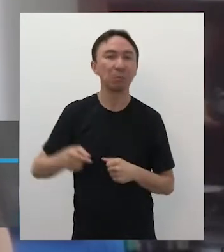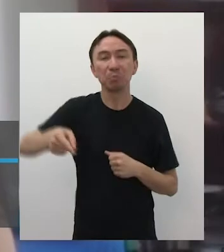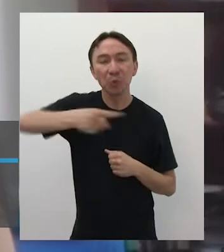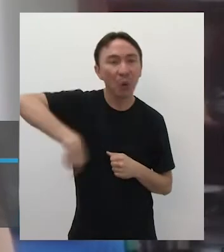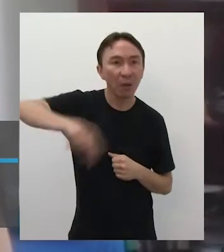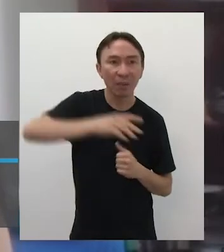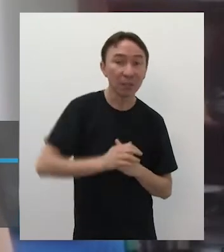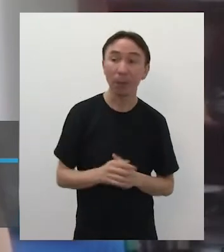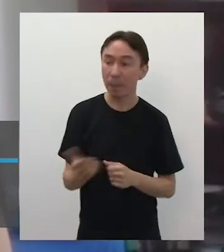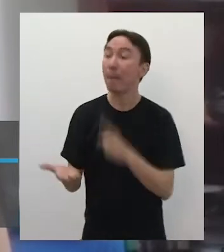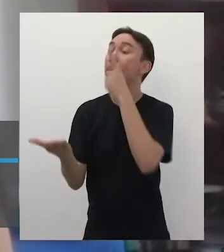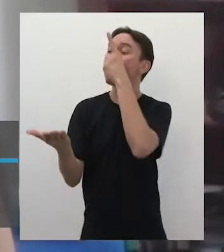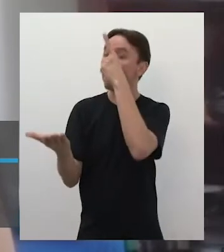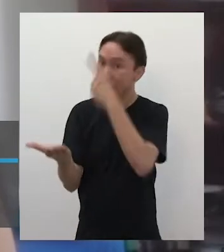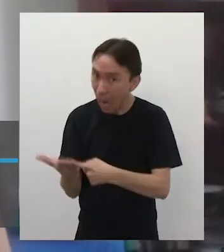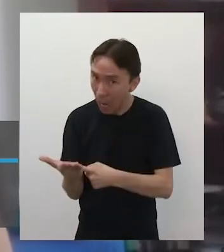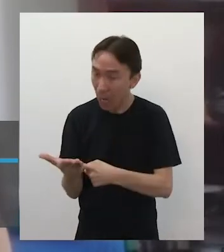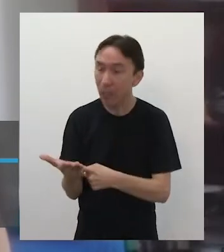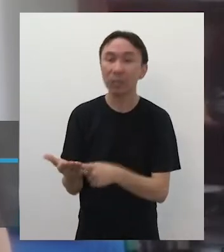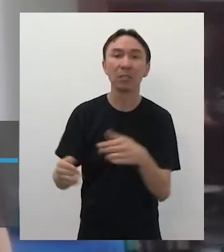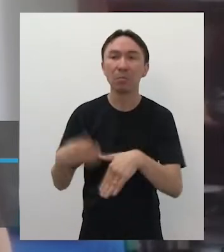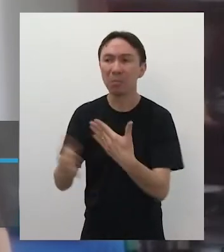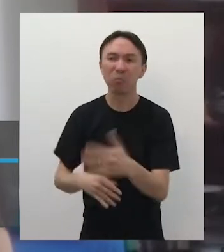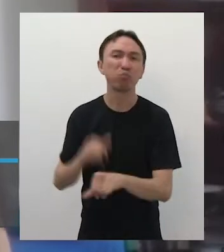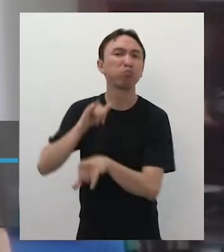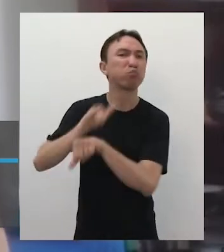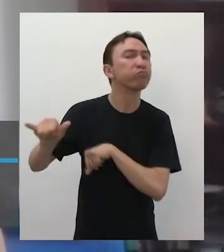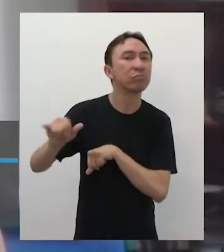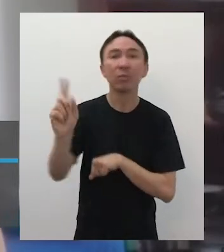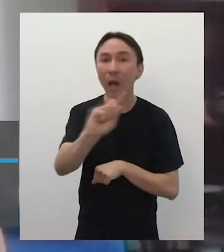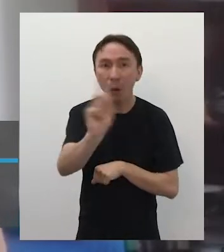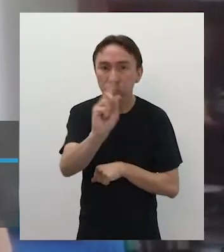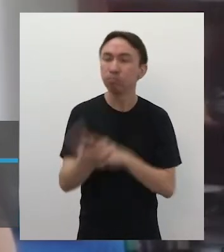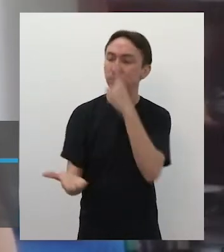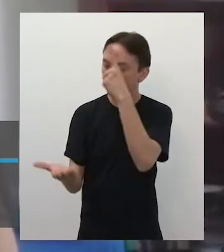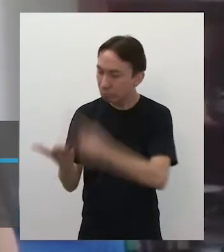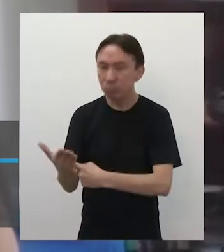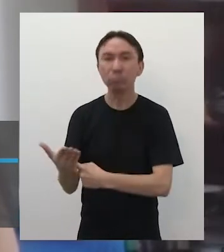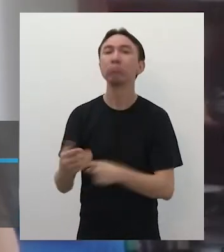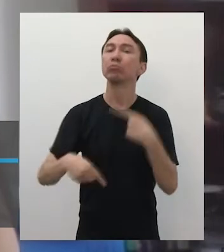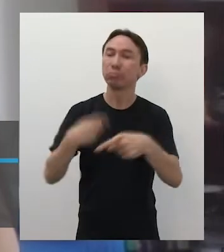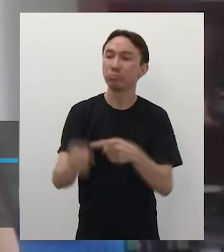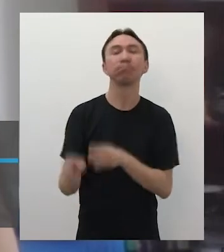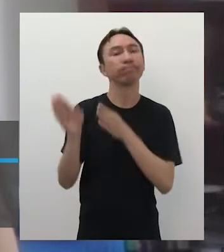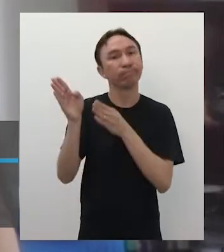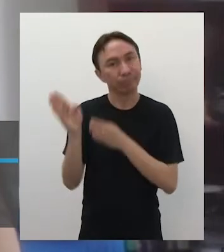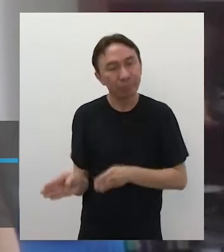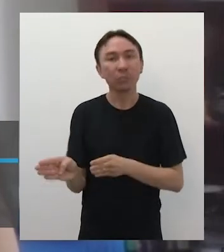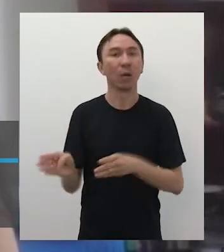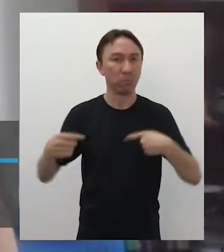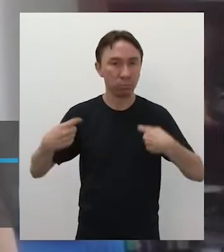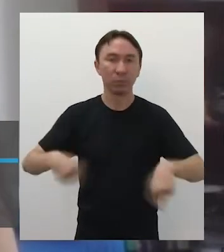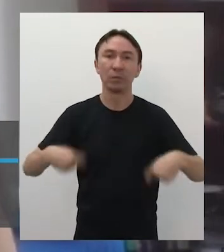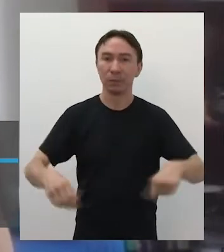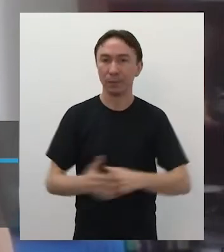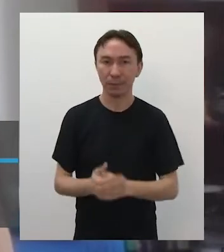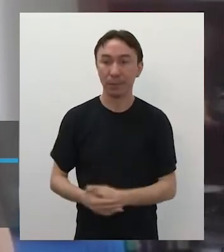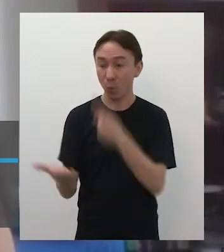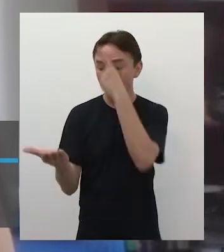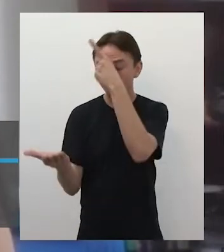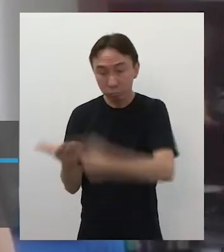vai atender agora, então o que eu vou focar agora, o que eu vou olhar agora. Então esse é o foco. A responsabilidade